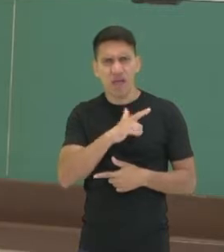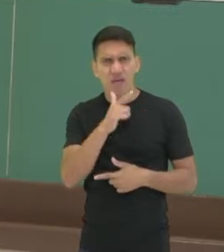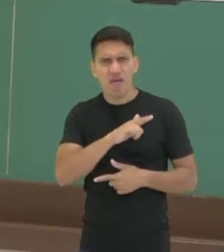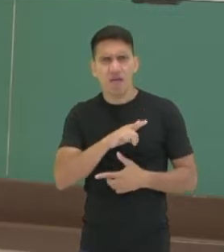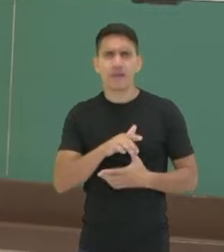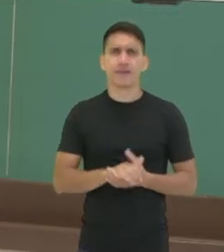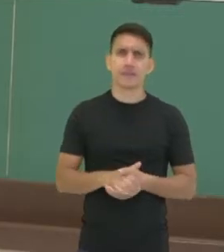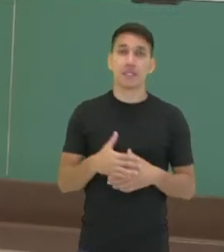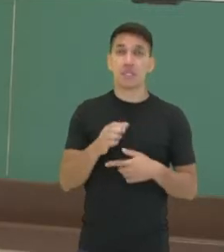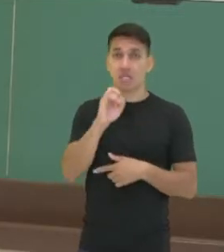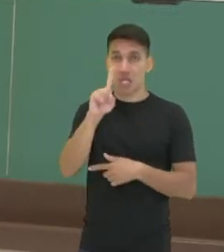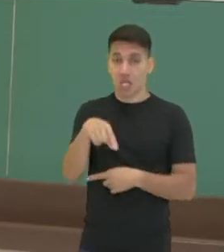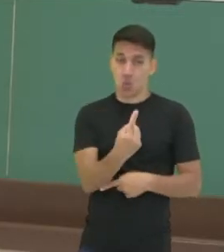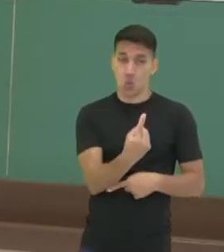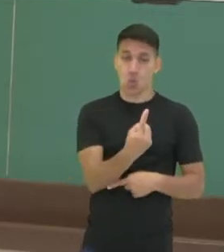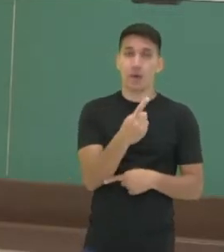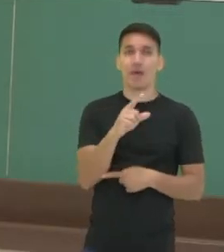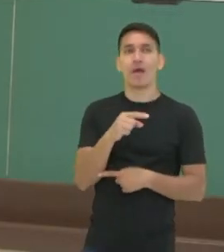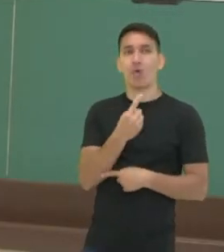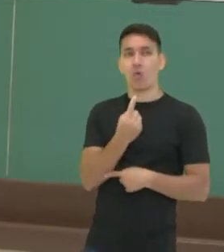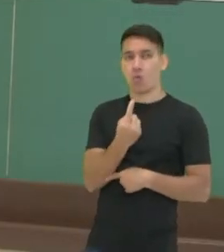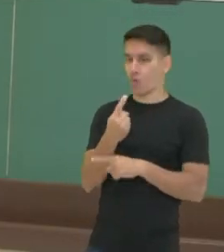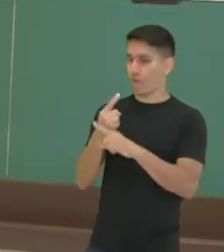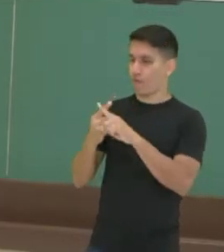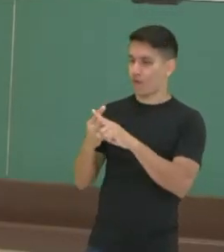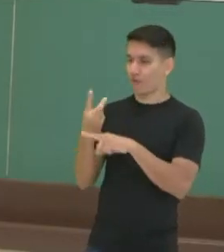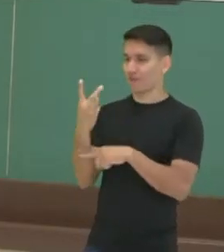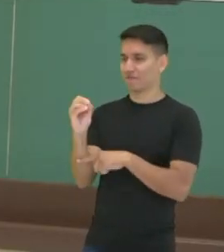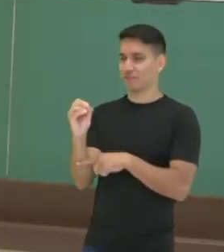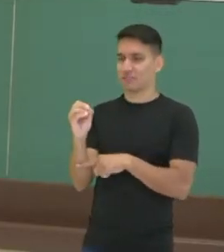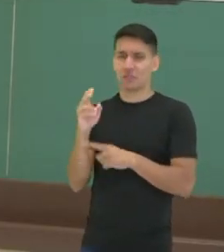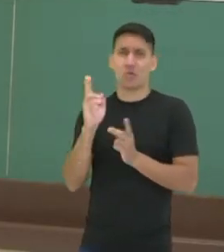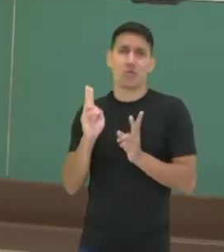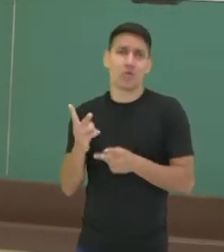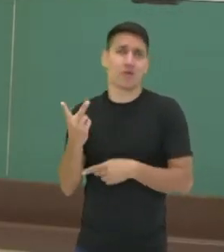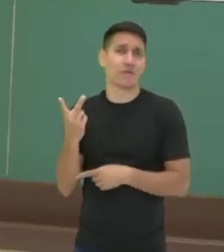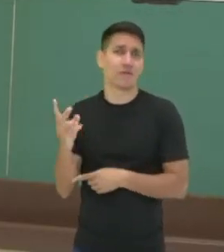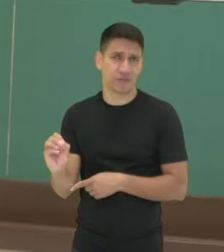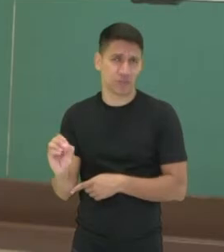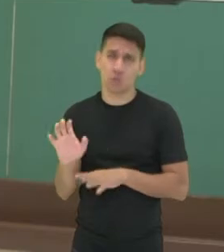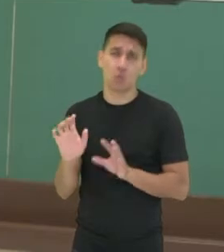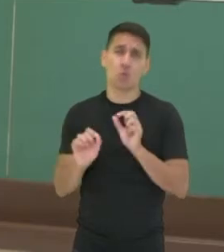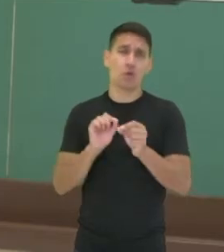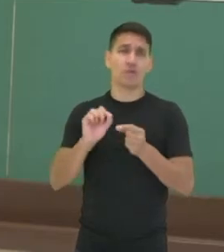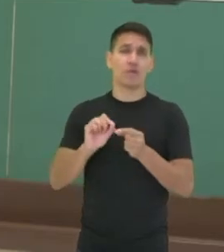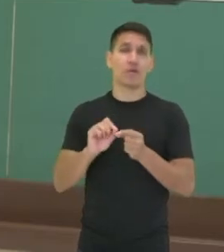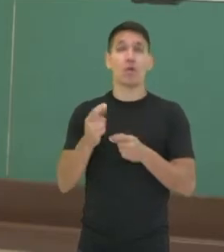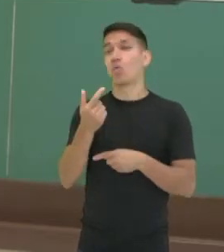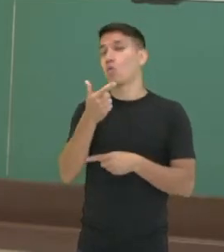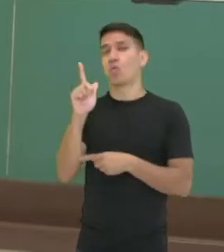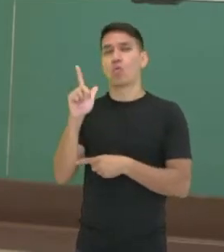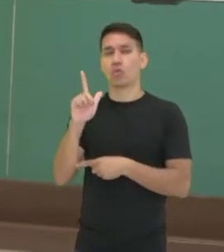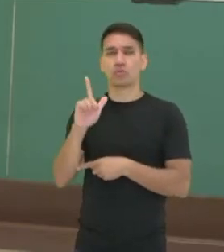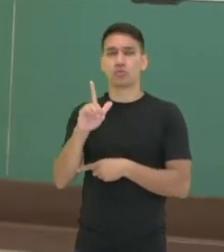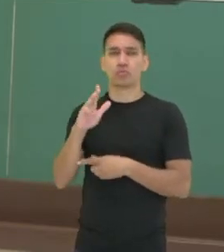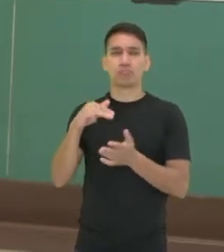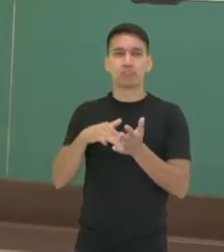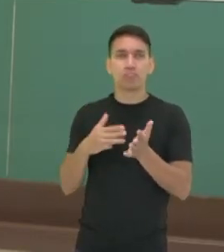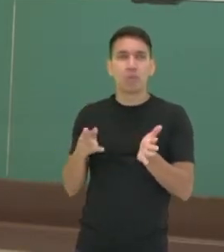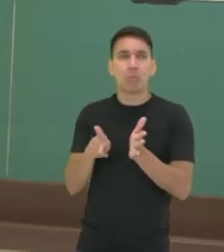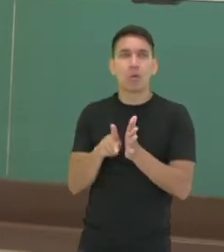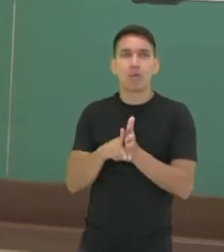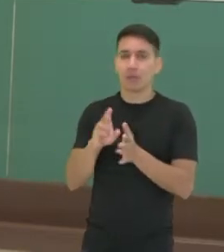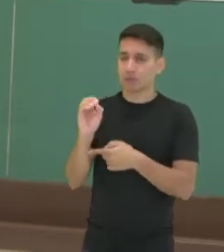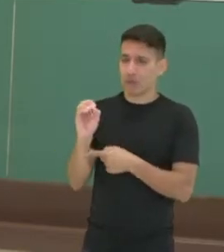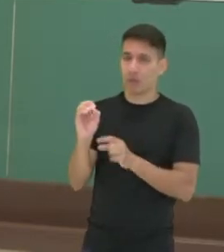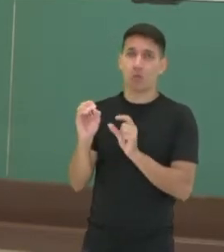vai ficar 1 vezes 20, que é 20, já não dá certo. Então, o que a gente tem que recorrer ao número menor? Quem que é o menor? O 0, né? Então,